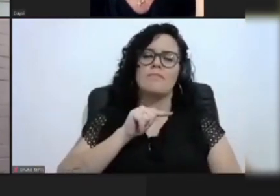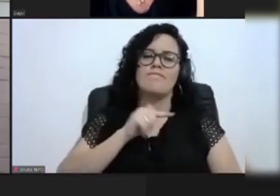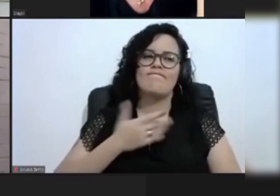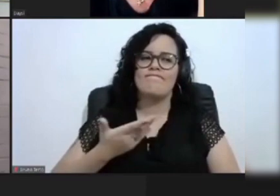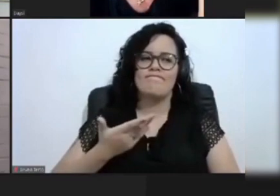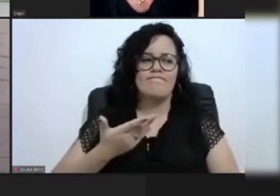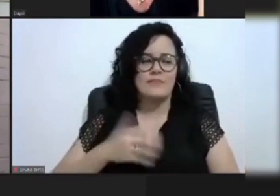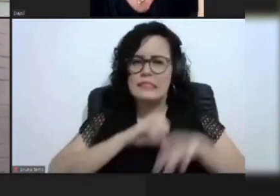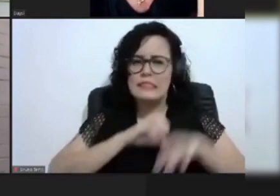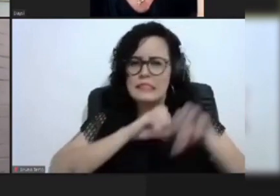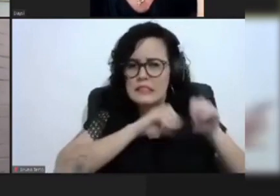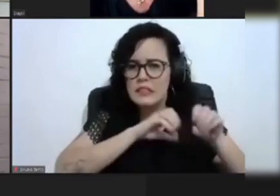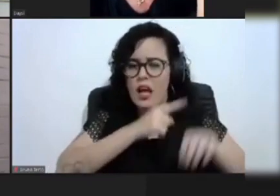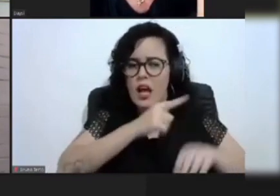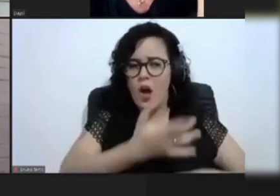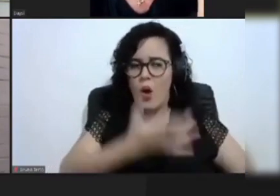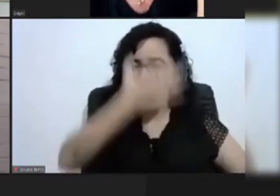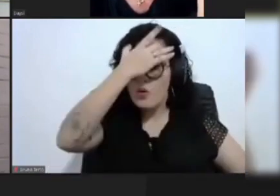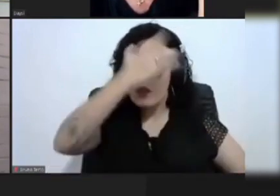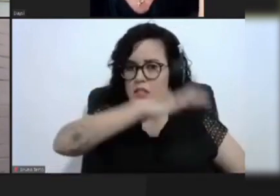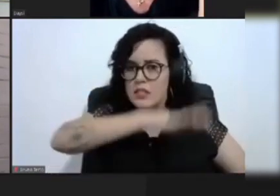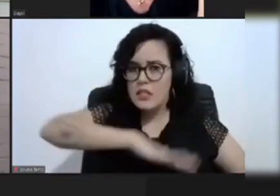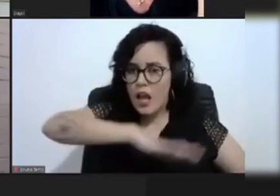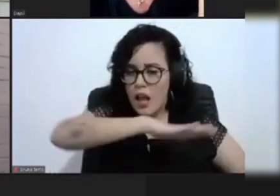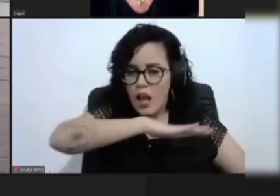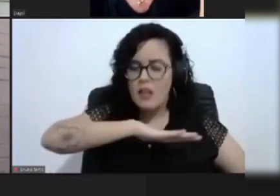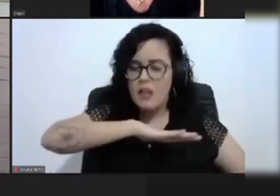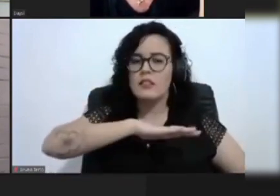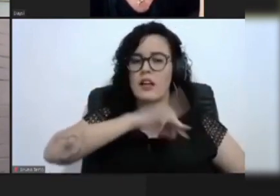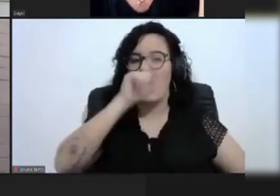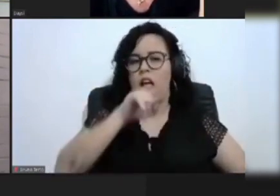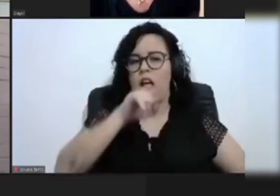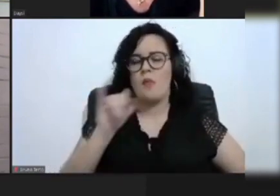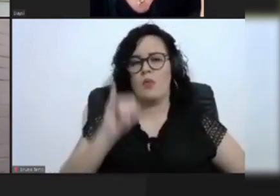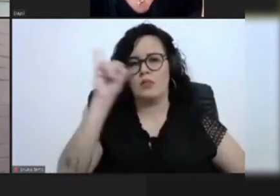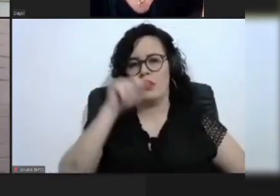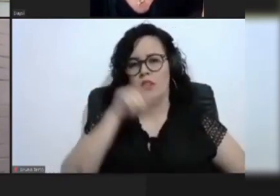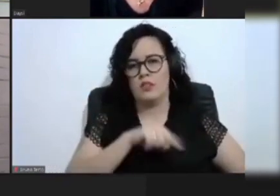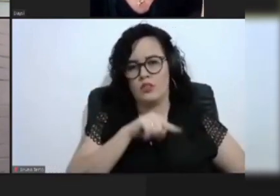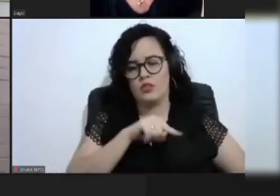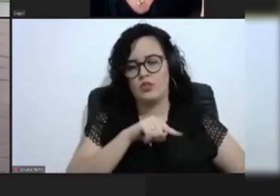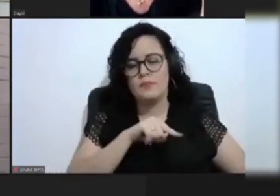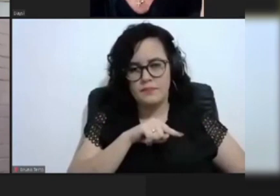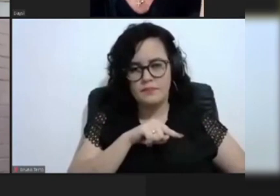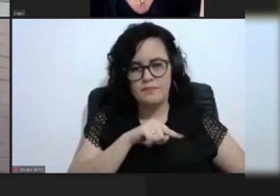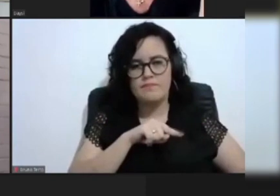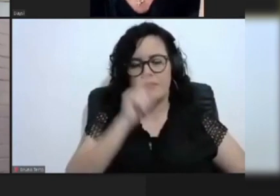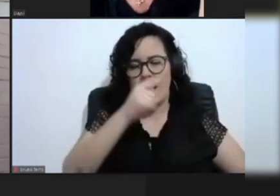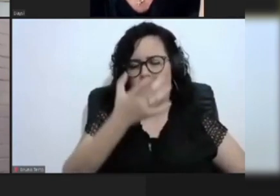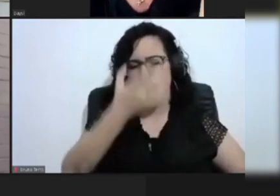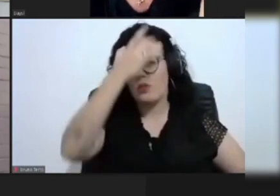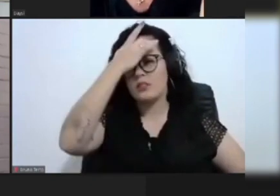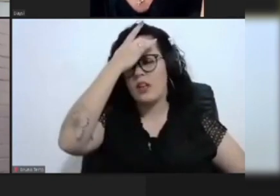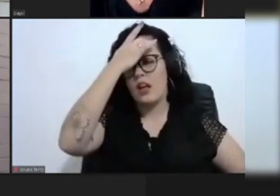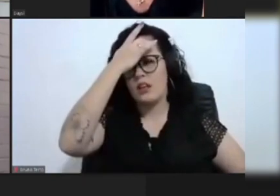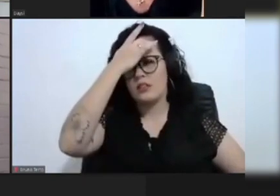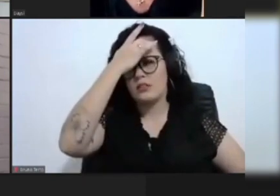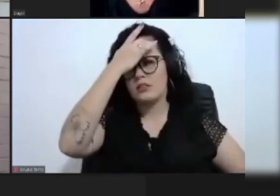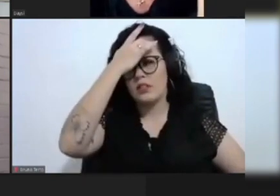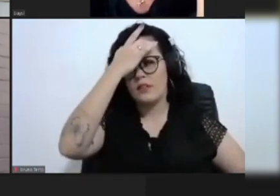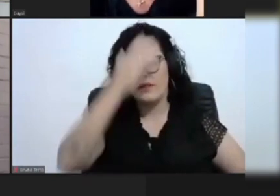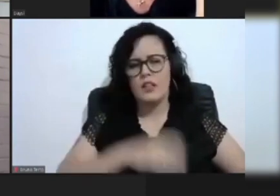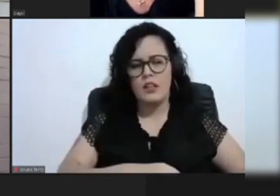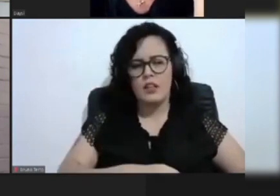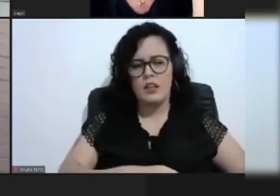passar um pouco dessa consciência de classe, que para mim isso eu acho que é a palavra-chave, né, que faz com que a gente aqui na periferia